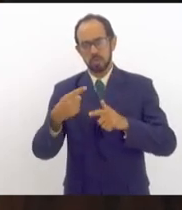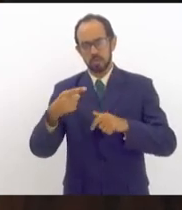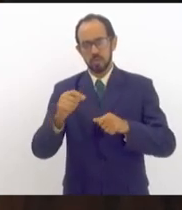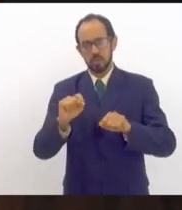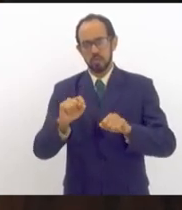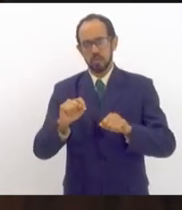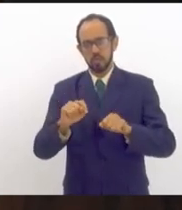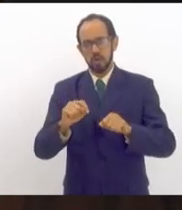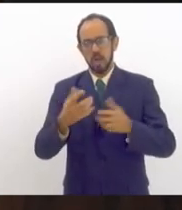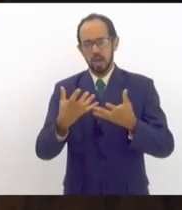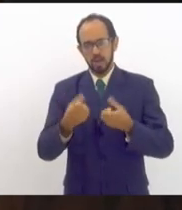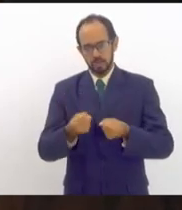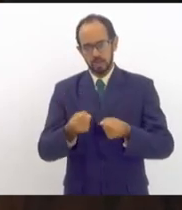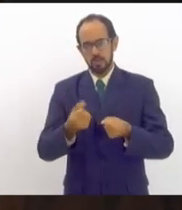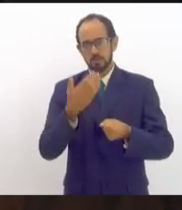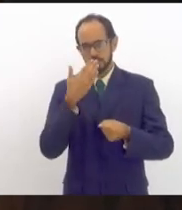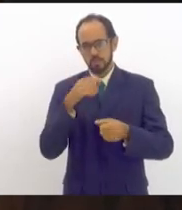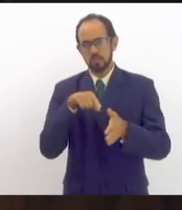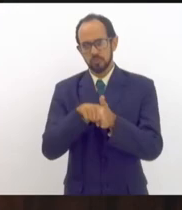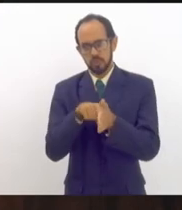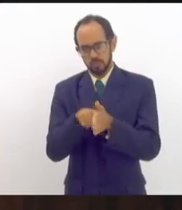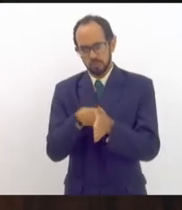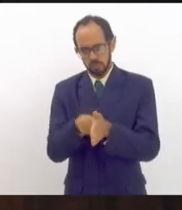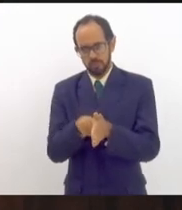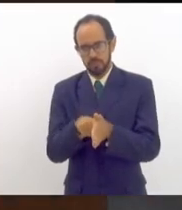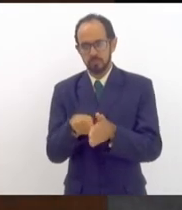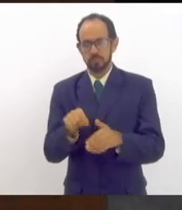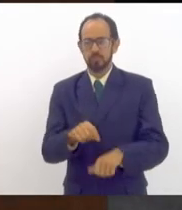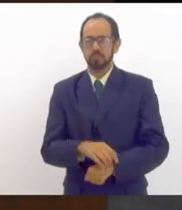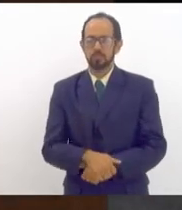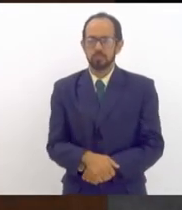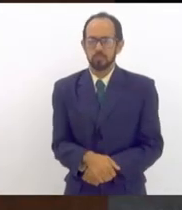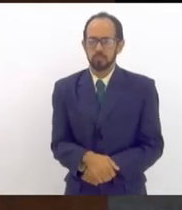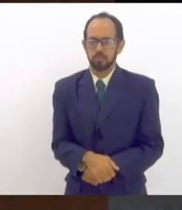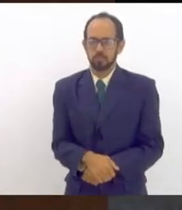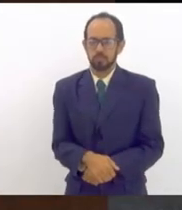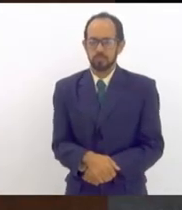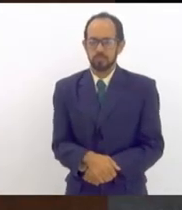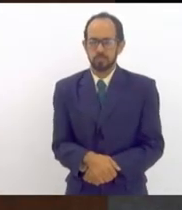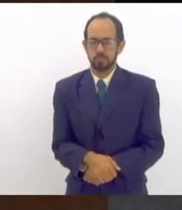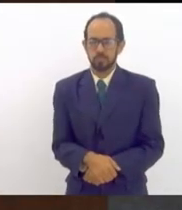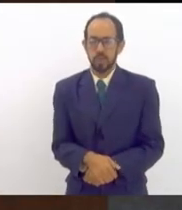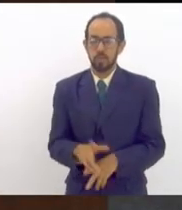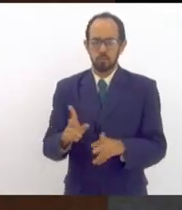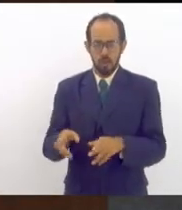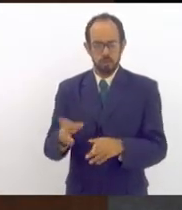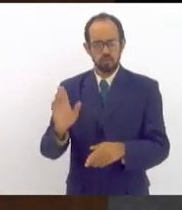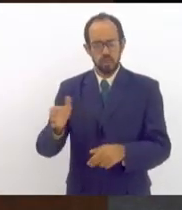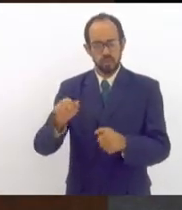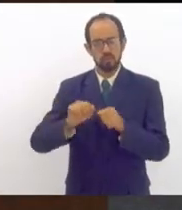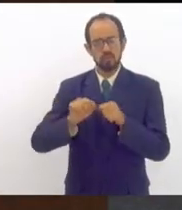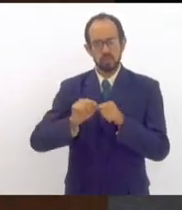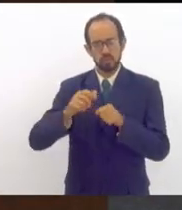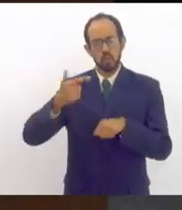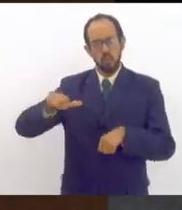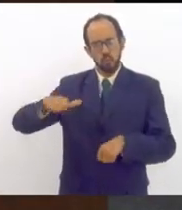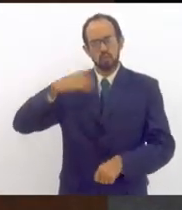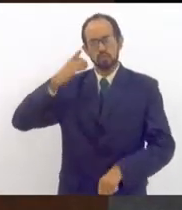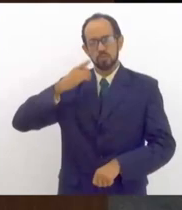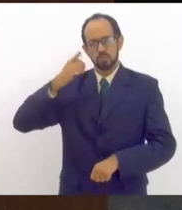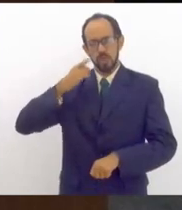posição de acatar o pedido de verificação do deputado Samuel Malafaia exatamente assim como já fizeram outros deputados inclusive